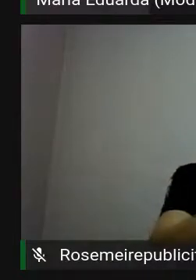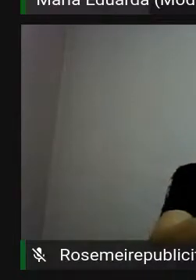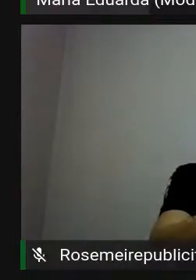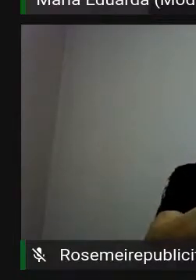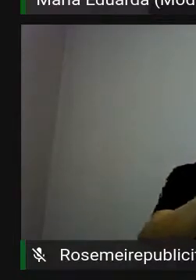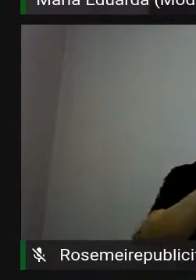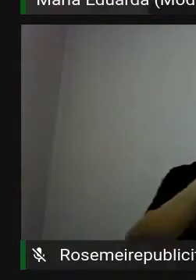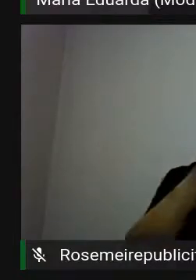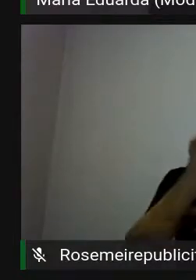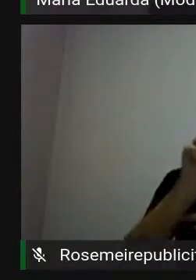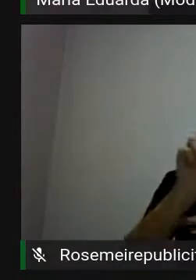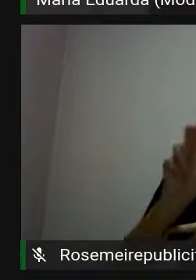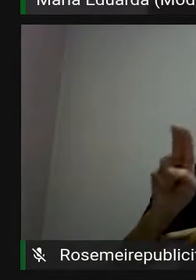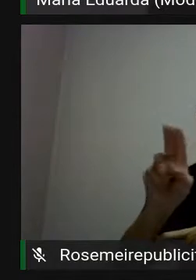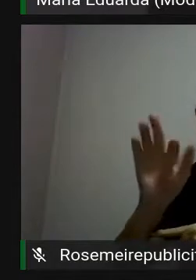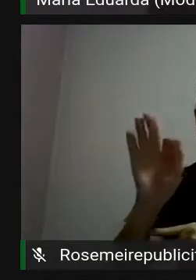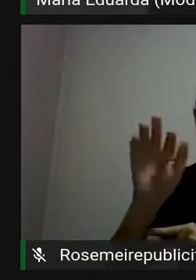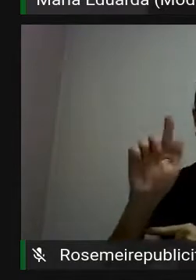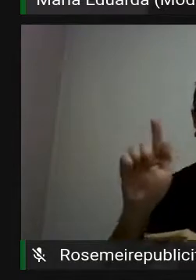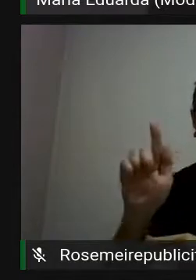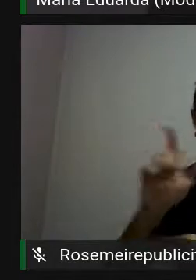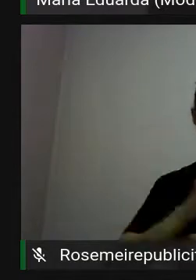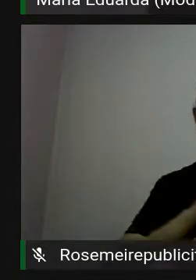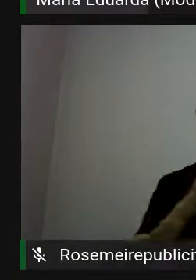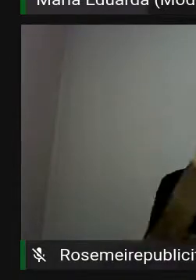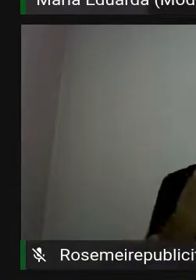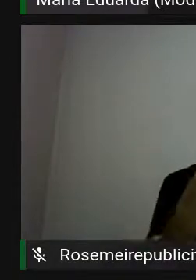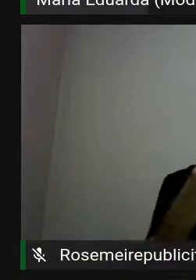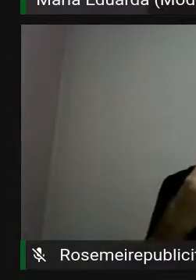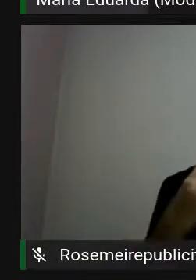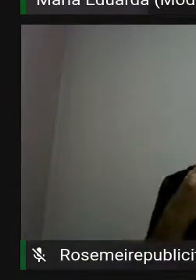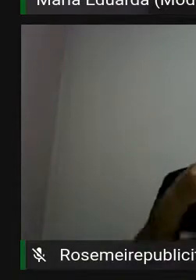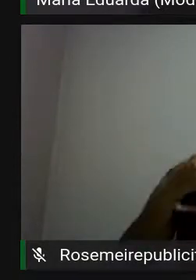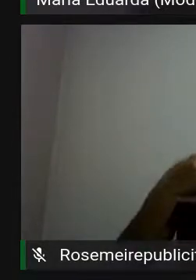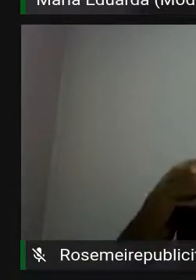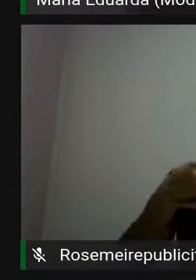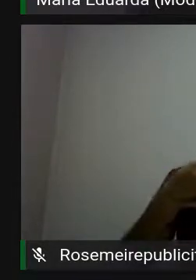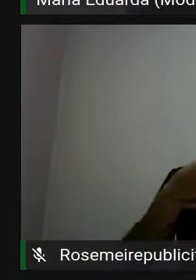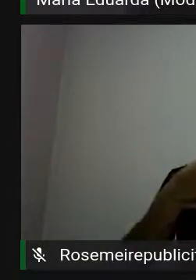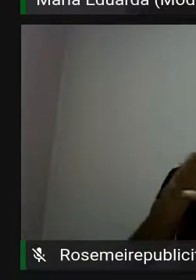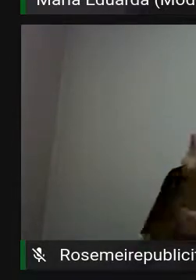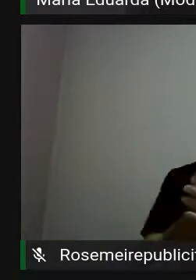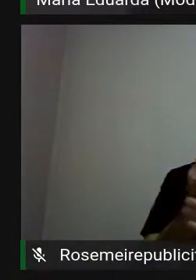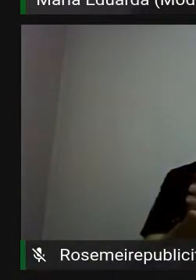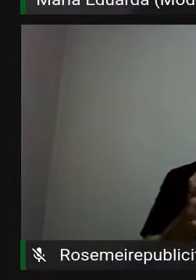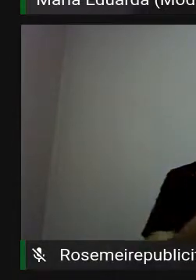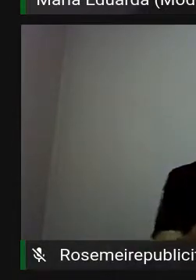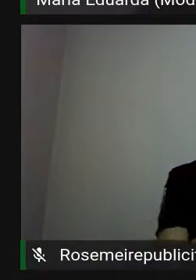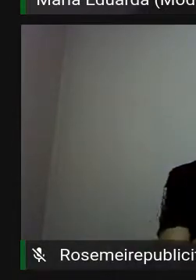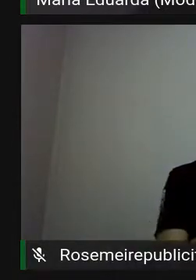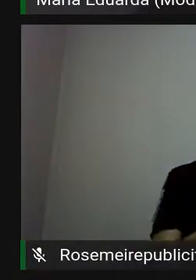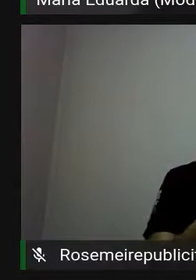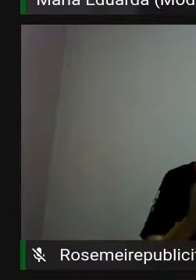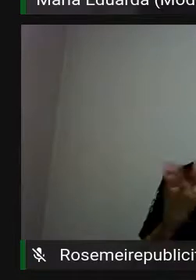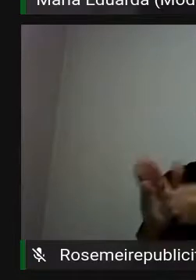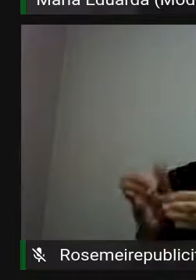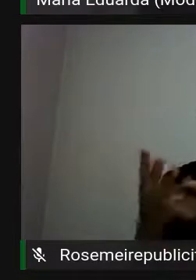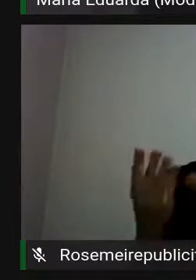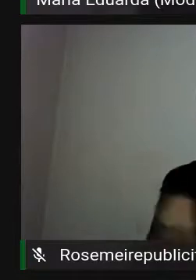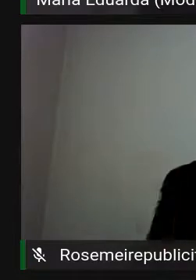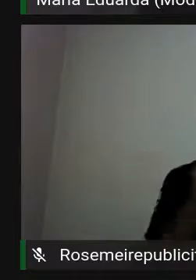ter 43 videoaulas, passo a passo, de como fazer mapas, de como ter acesso a imagens de